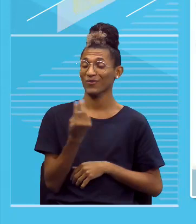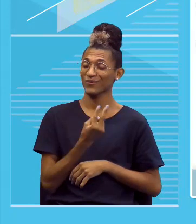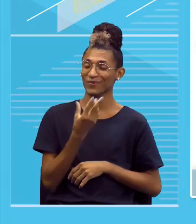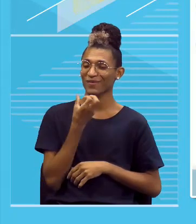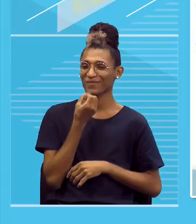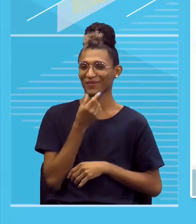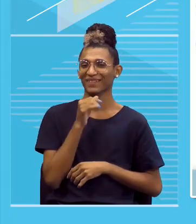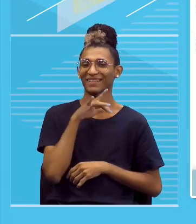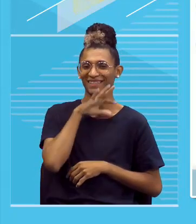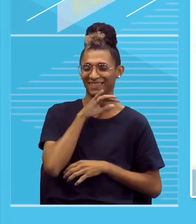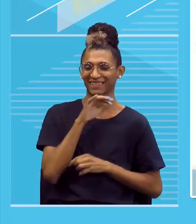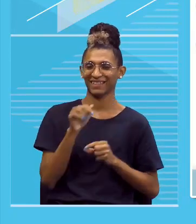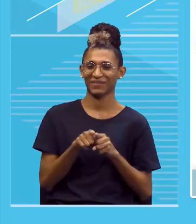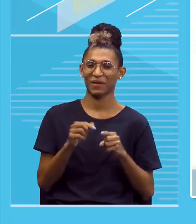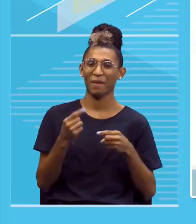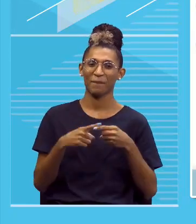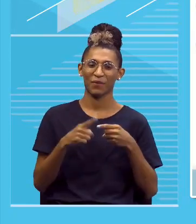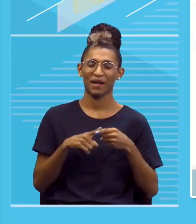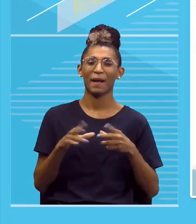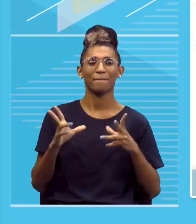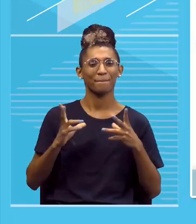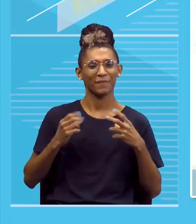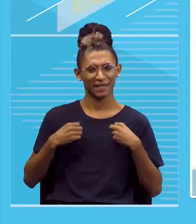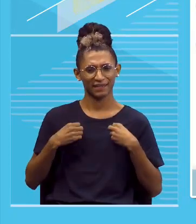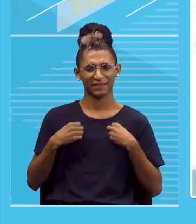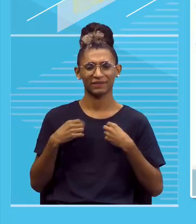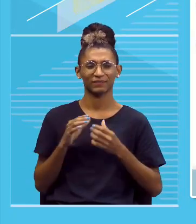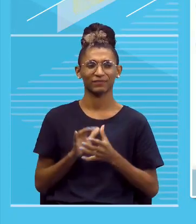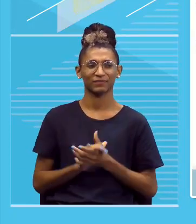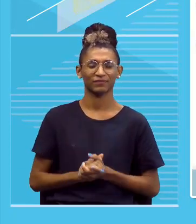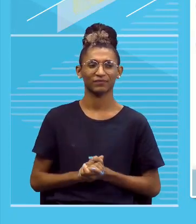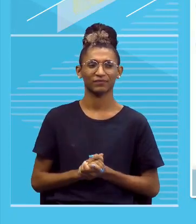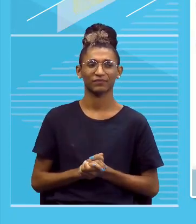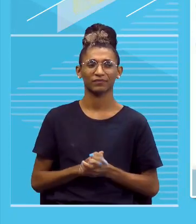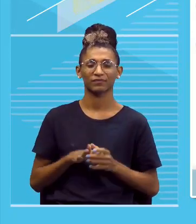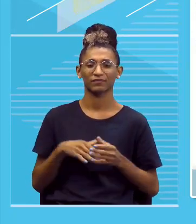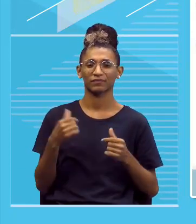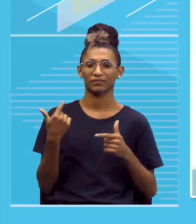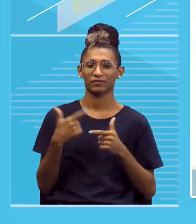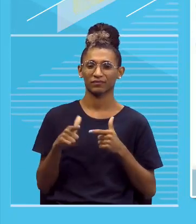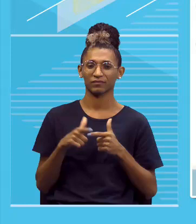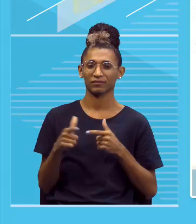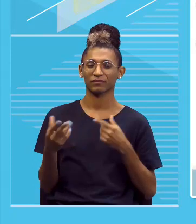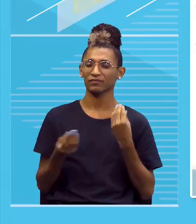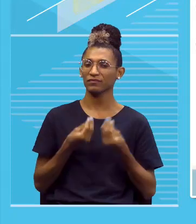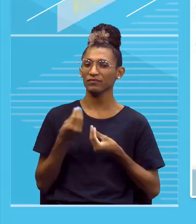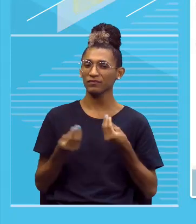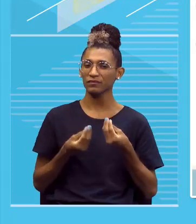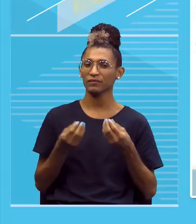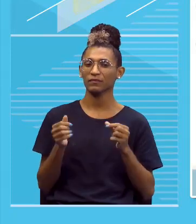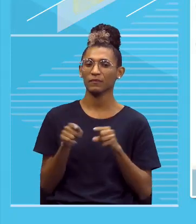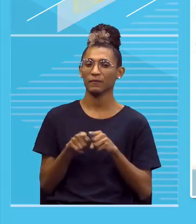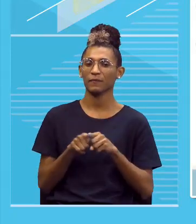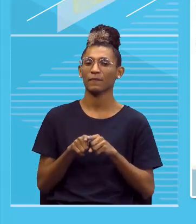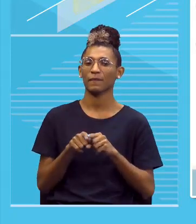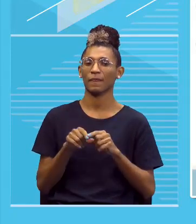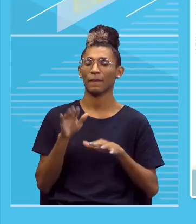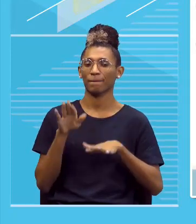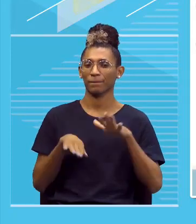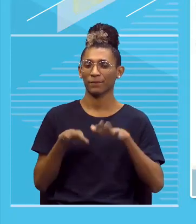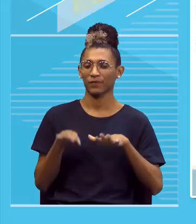ruim o que eles merecem o problema é a maneira como